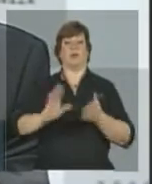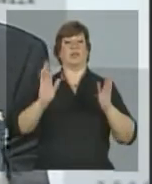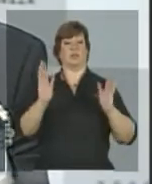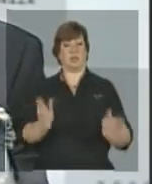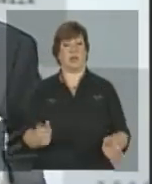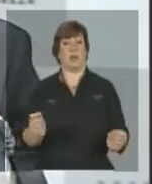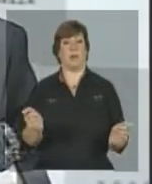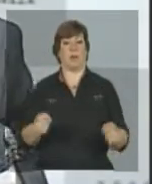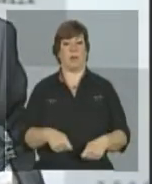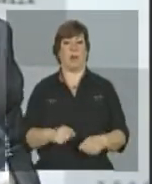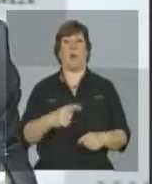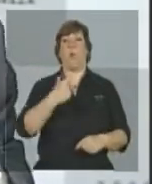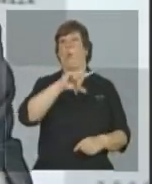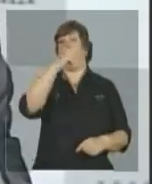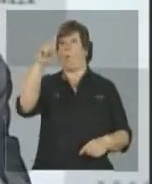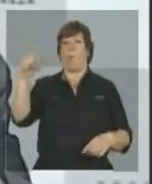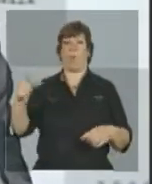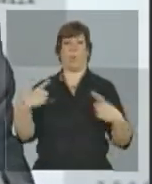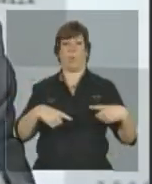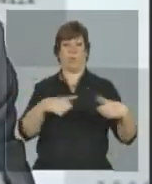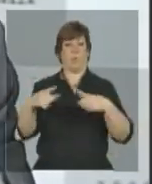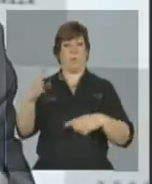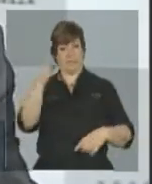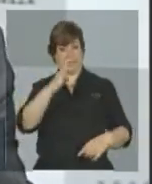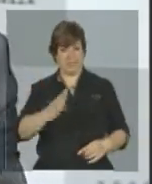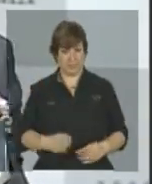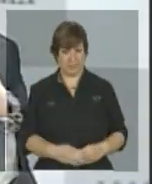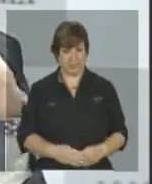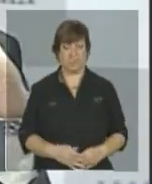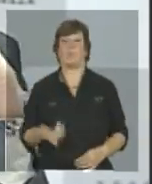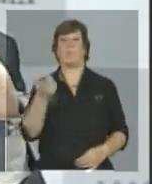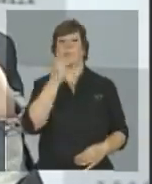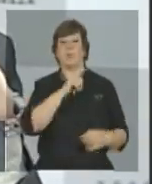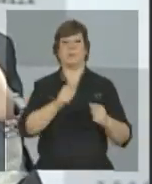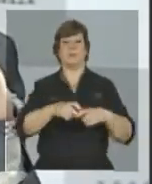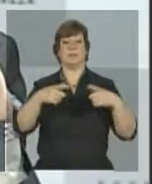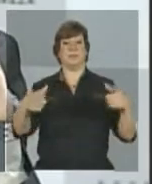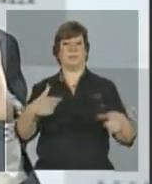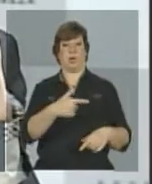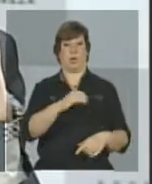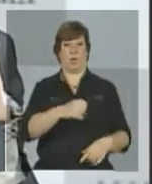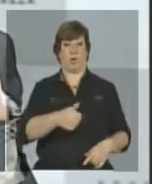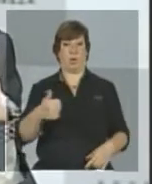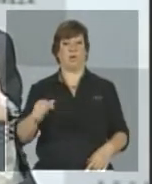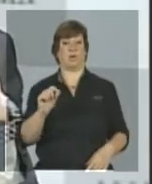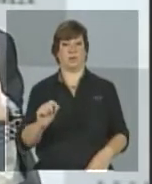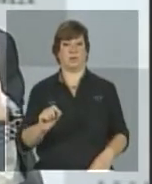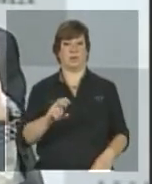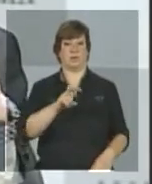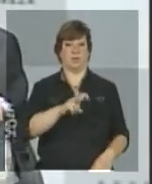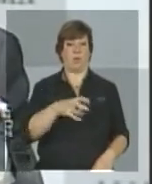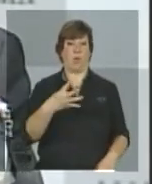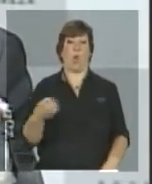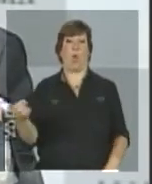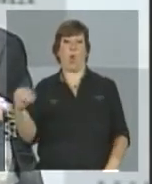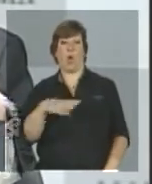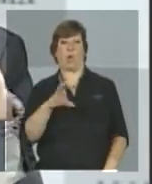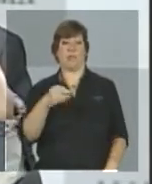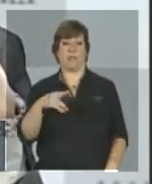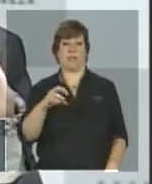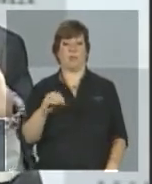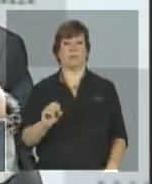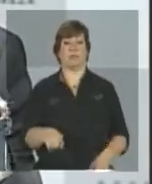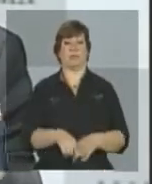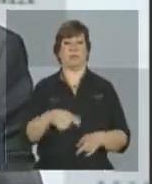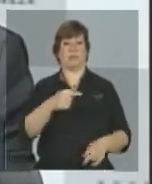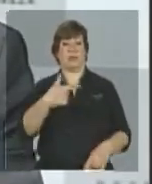seja viabilizado em outras regiões do Brasil, né? Conseguimos ampliar em 2011 54 novos centros e 72 novas